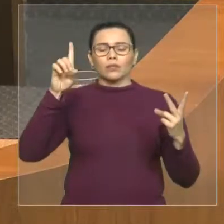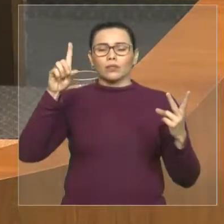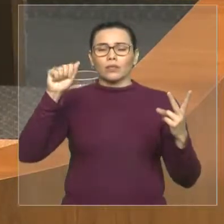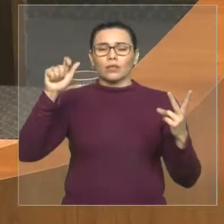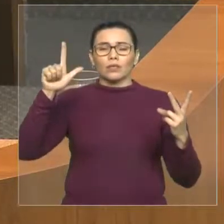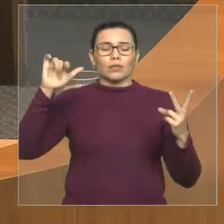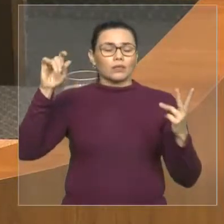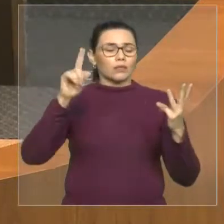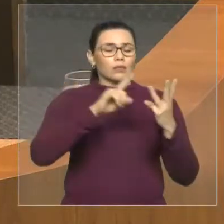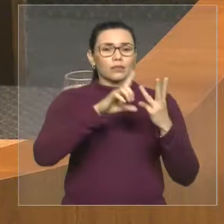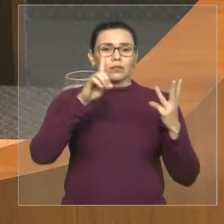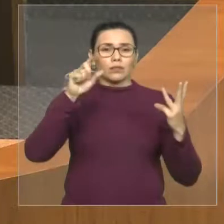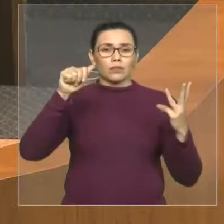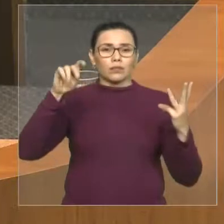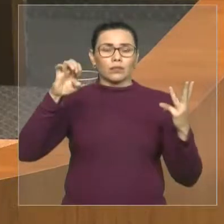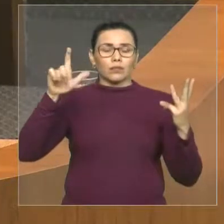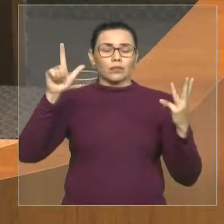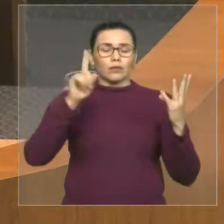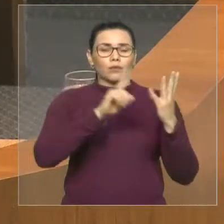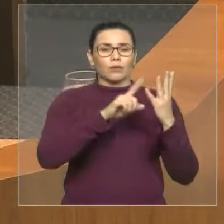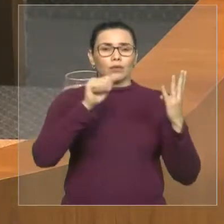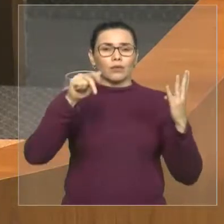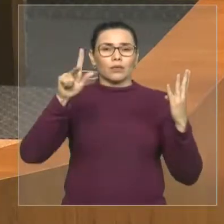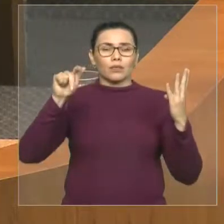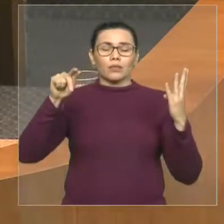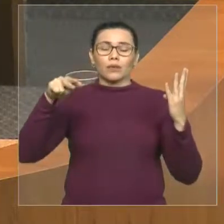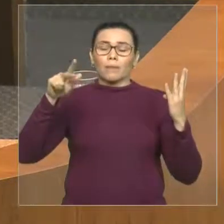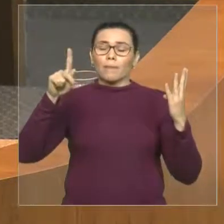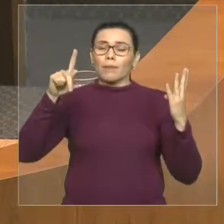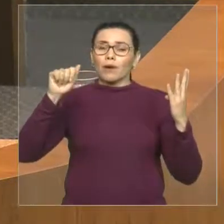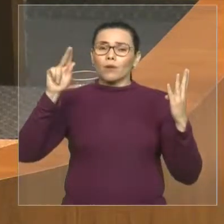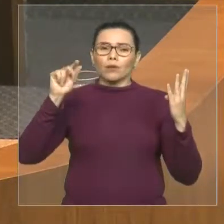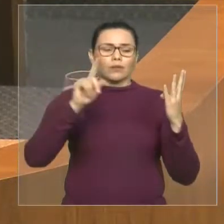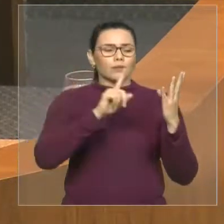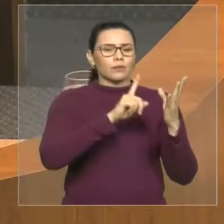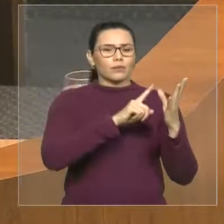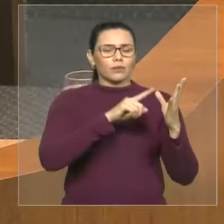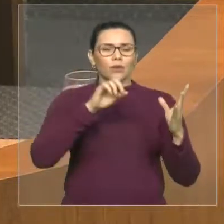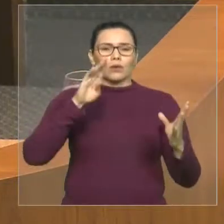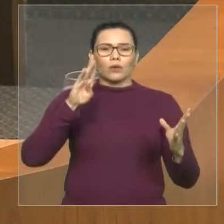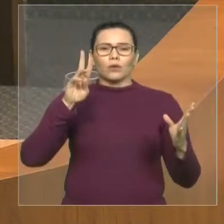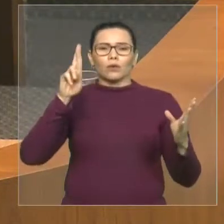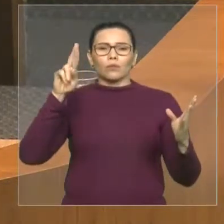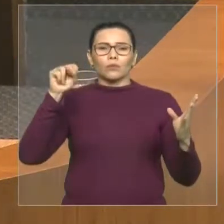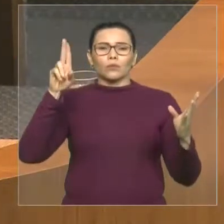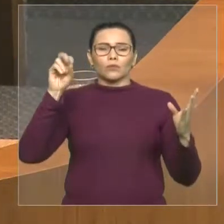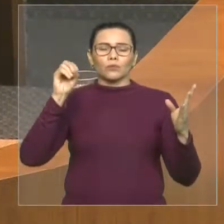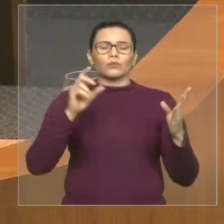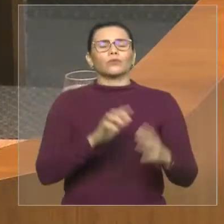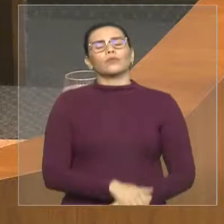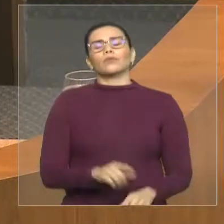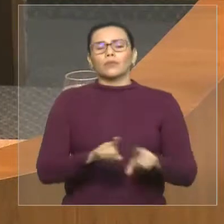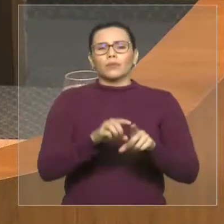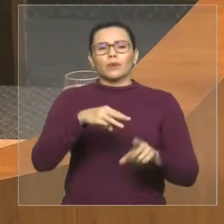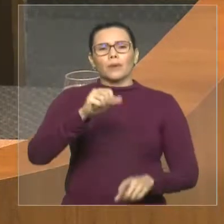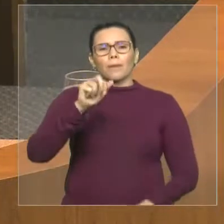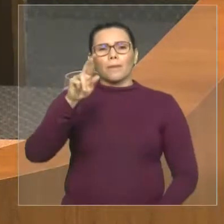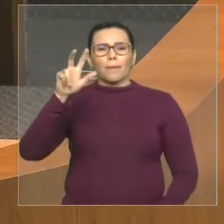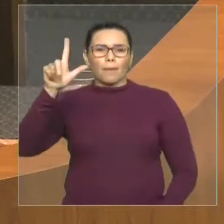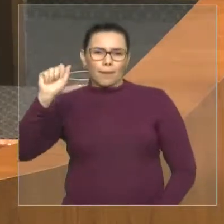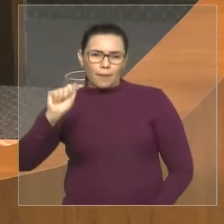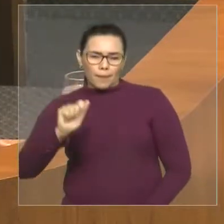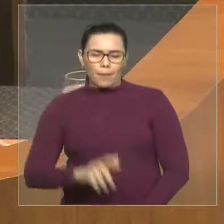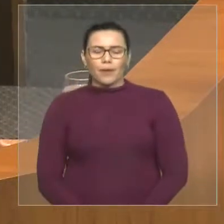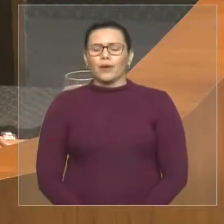Ana Paula, o Bruno Lobo e o Marlon Zanotelli, que são maranhenses como nós, e inspiram outros